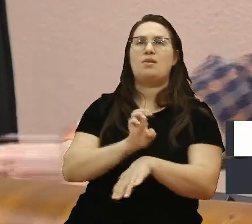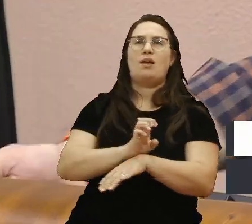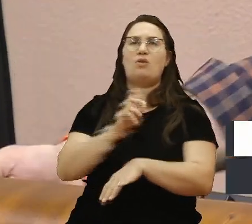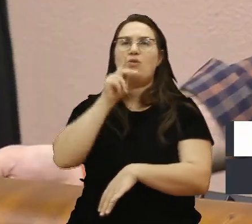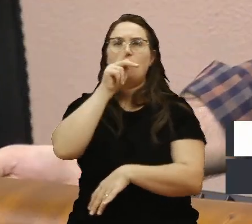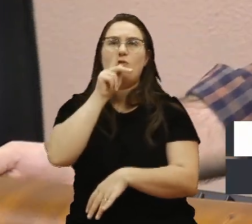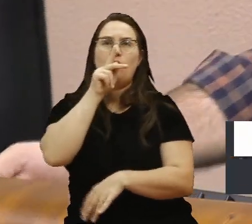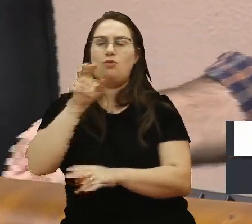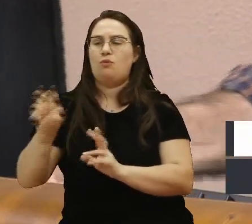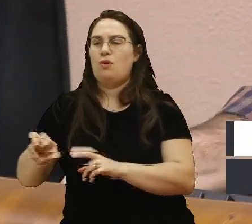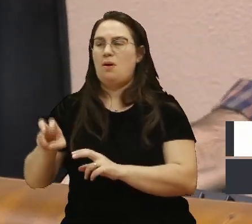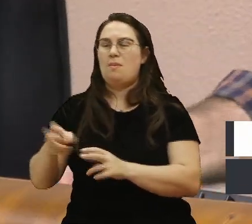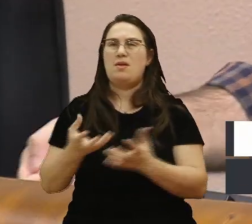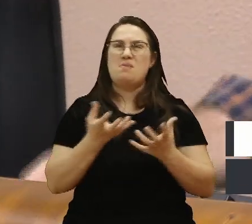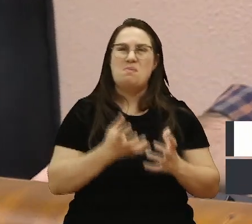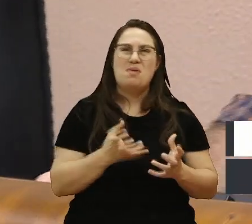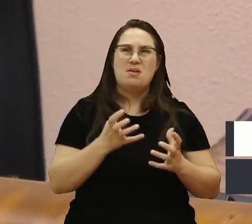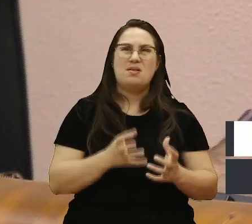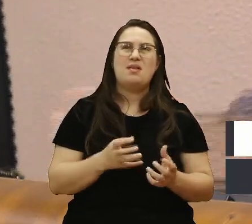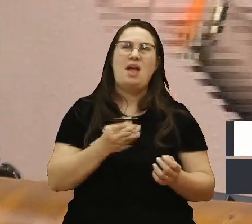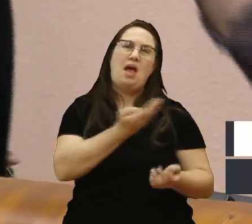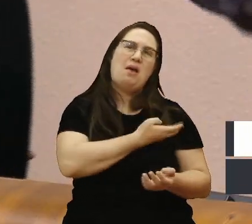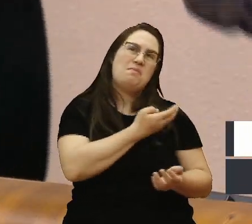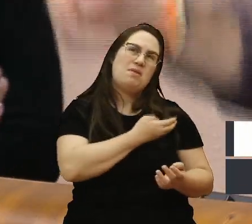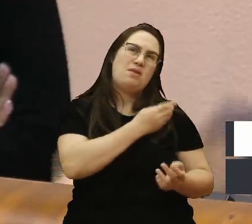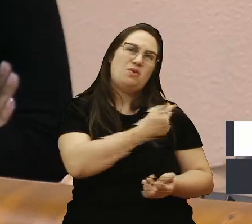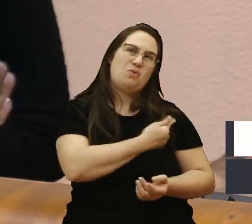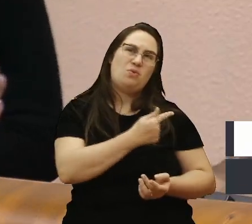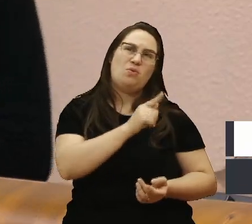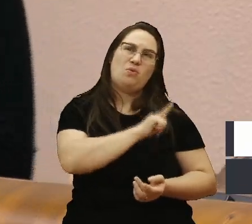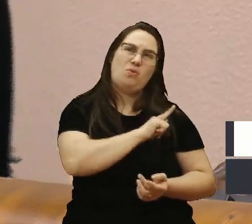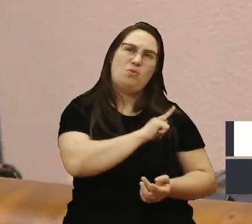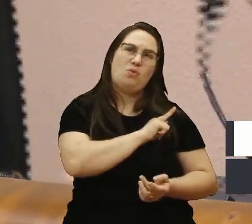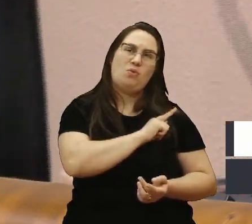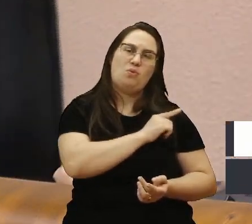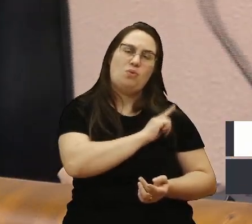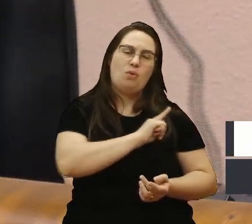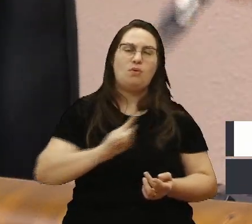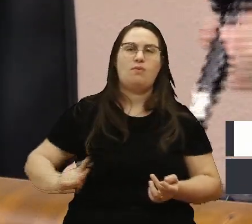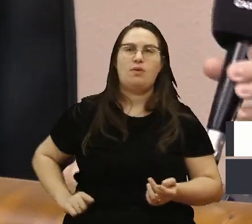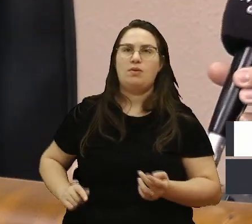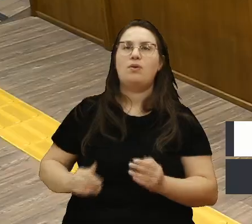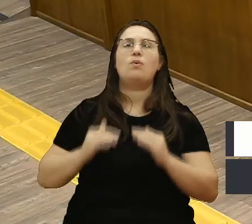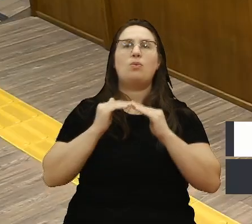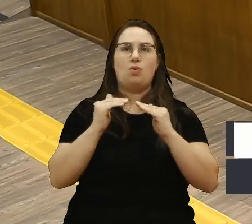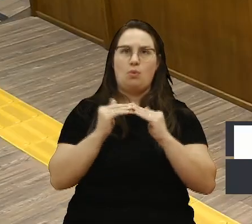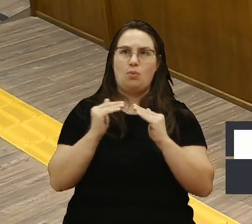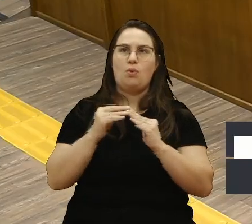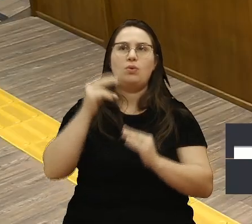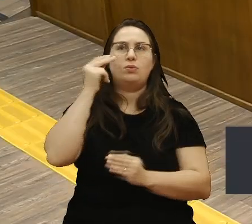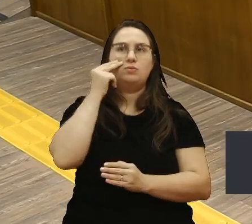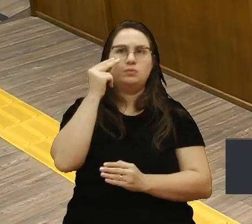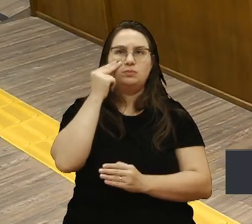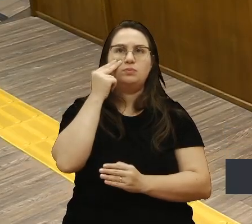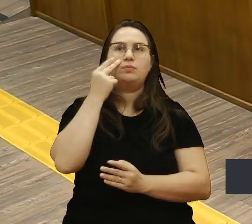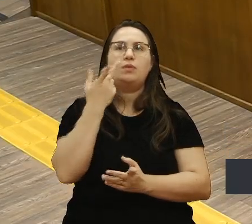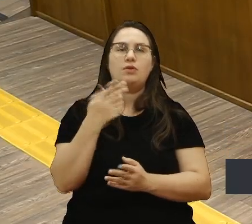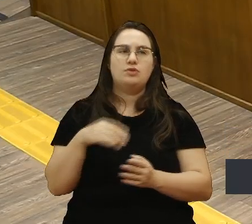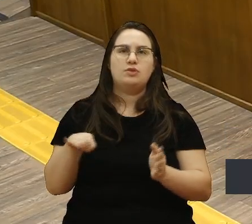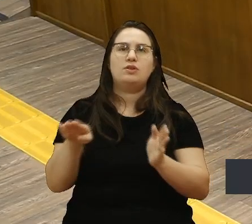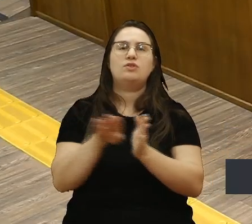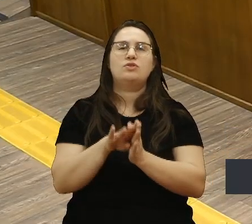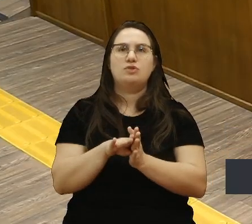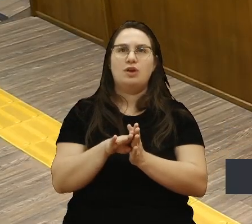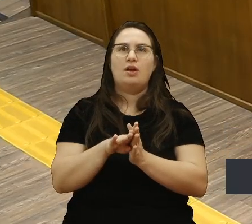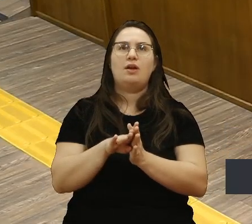agricultor e mais pesado para quem faz lobby e é amiguinho do governo. Concordo plenamente com o senhor. Na realidade, que a gente tem que chegar, e como